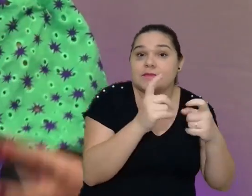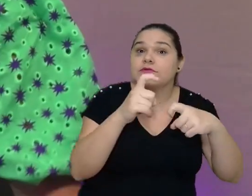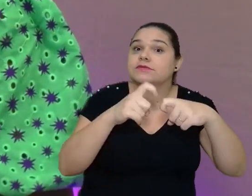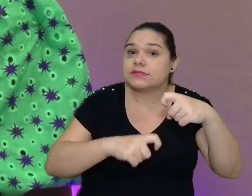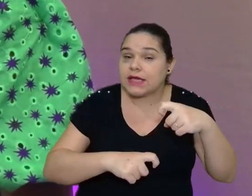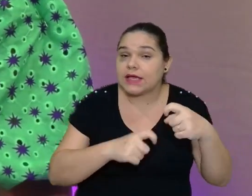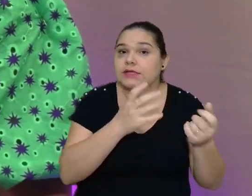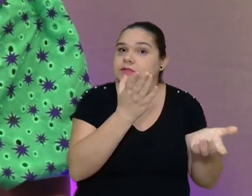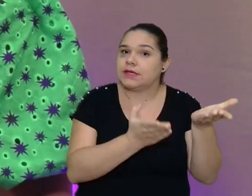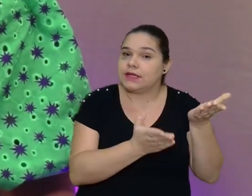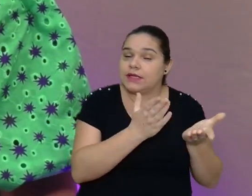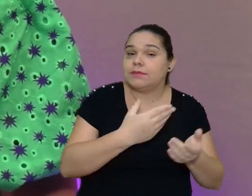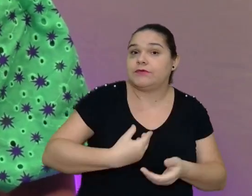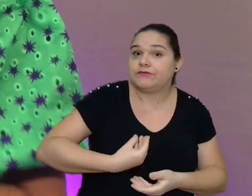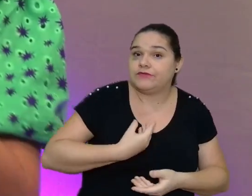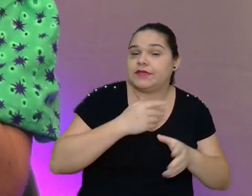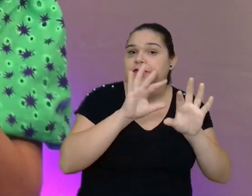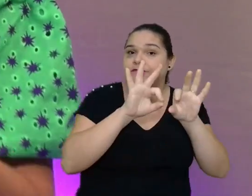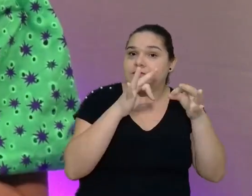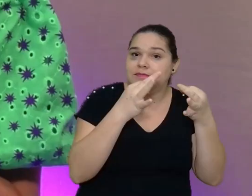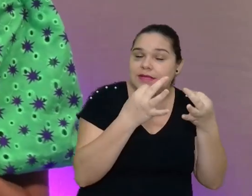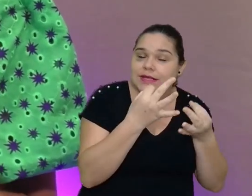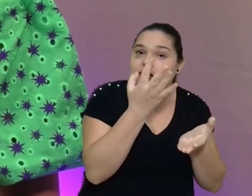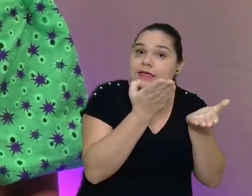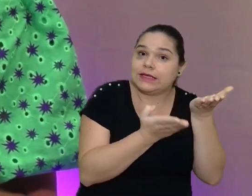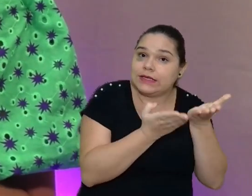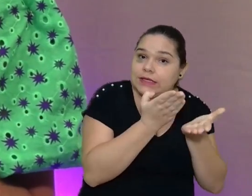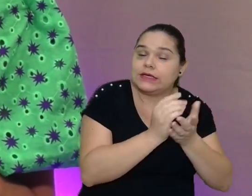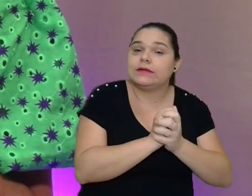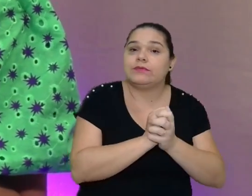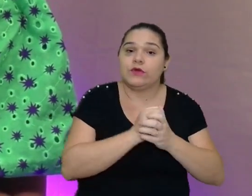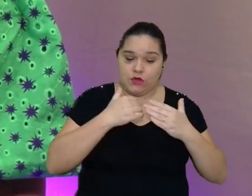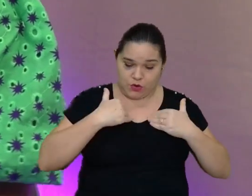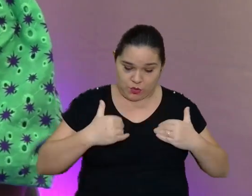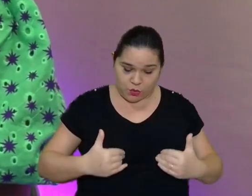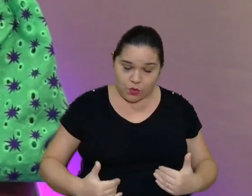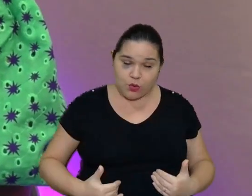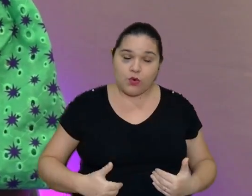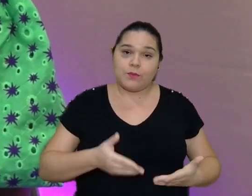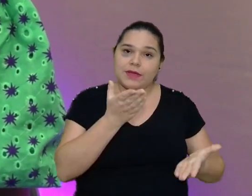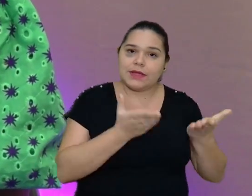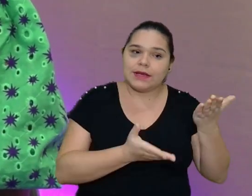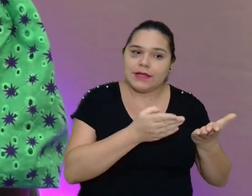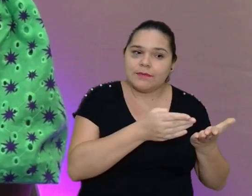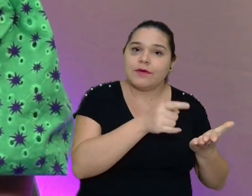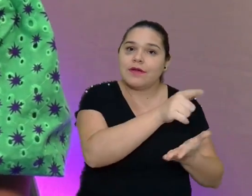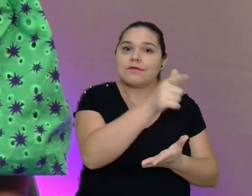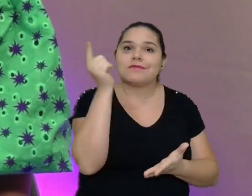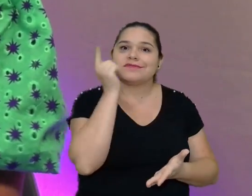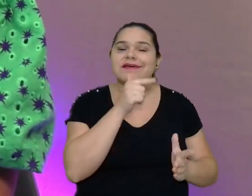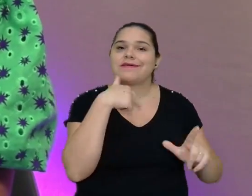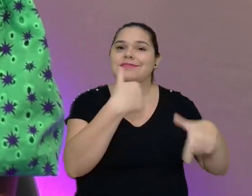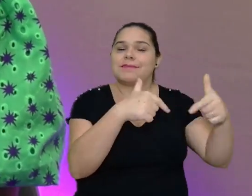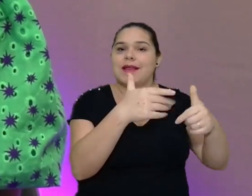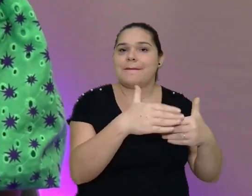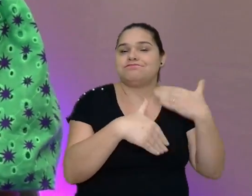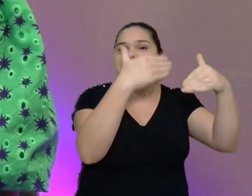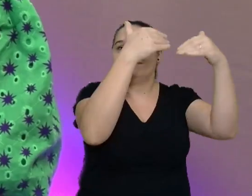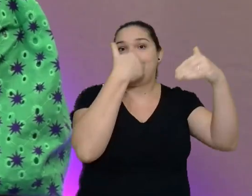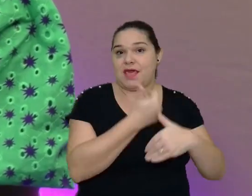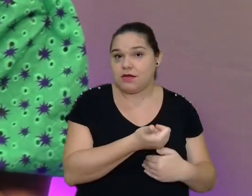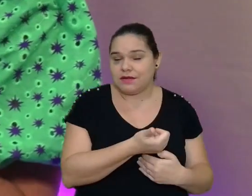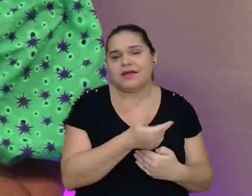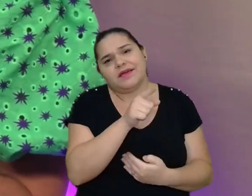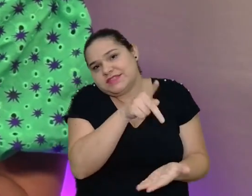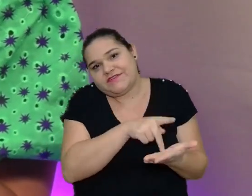vida familiar, vida, o corpo físico, tende-se a ter mais performance. Isso é uma verdade,